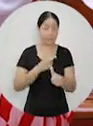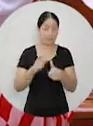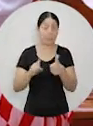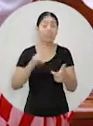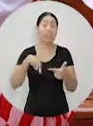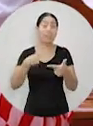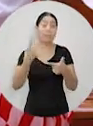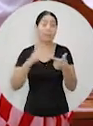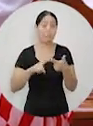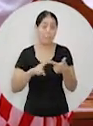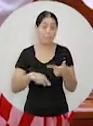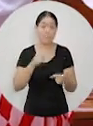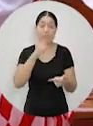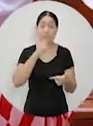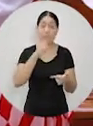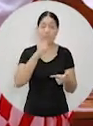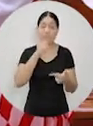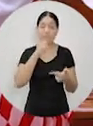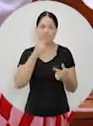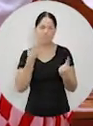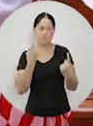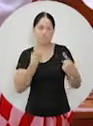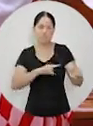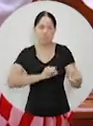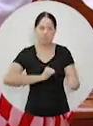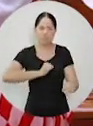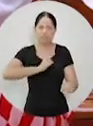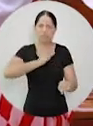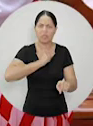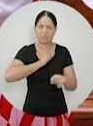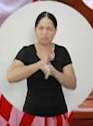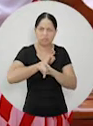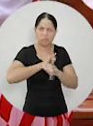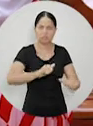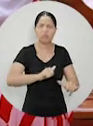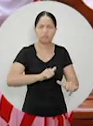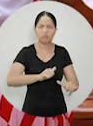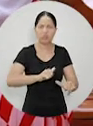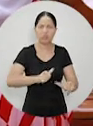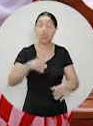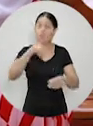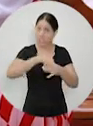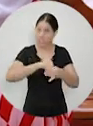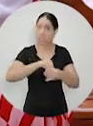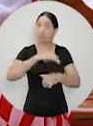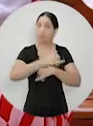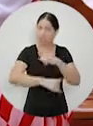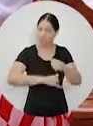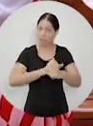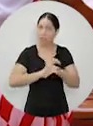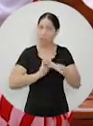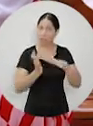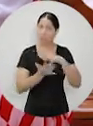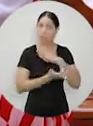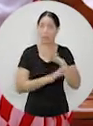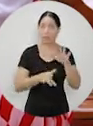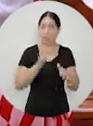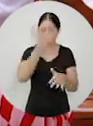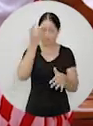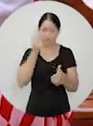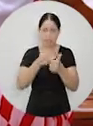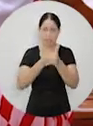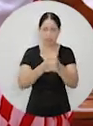momento. Depois, o discurso de ódio é incitado, né, virtualmente. Então, os seguidores